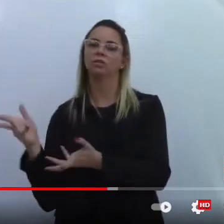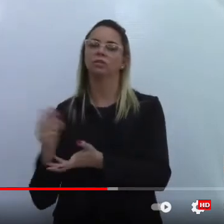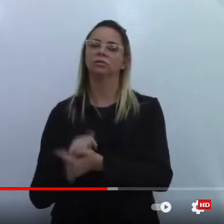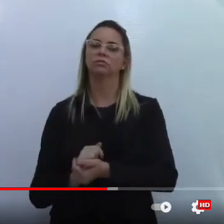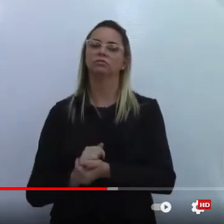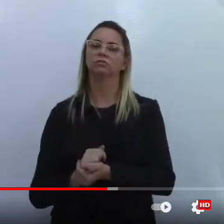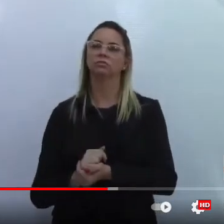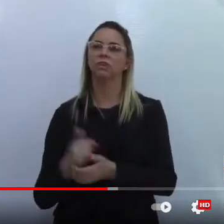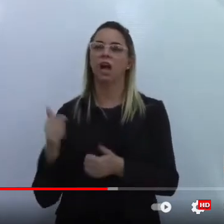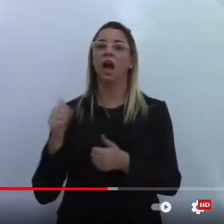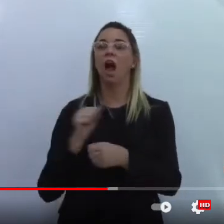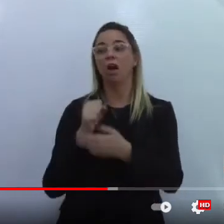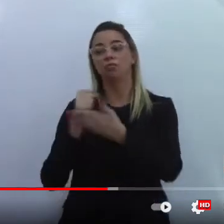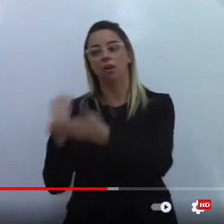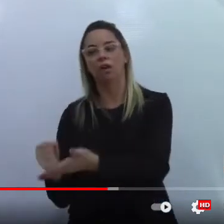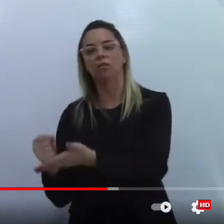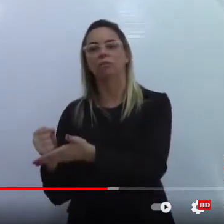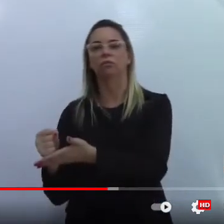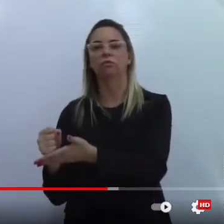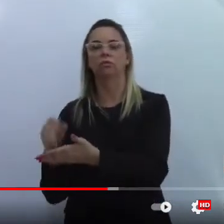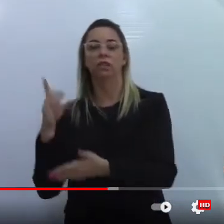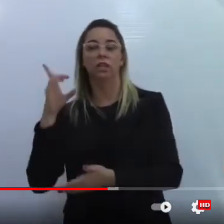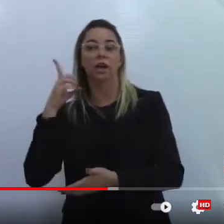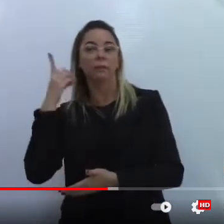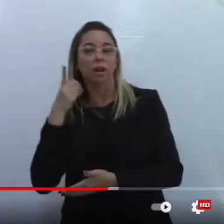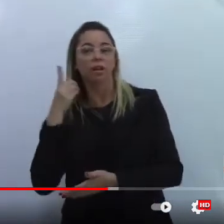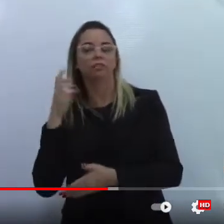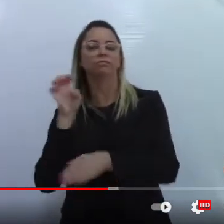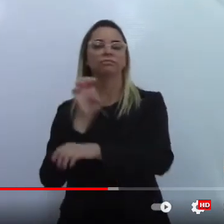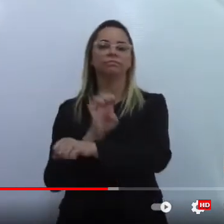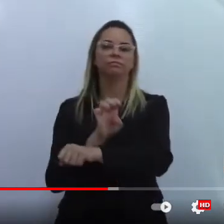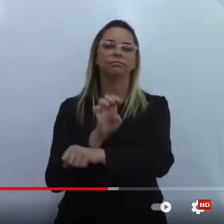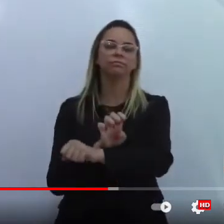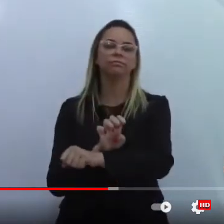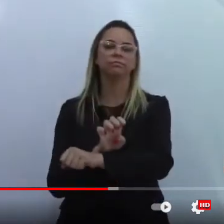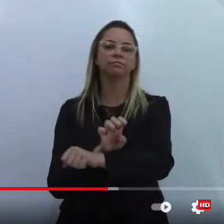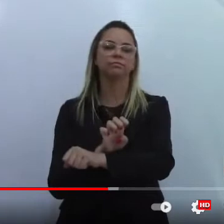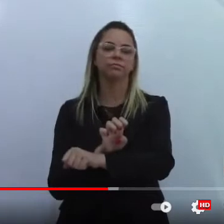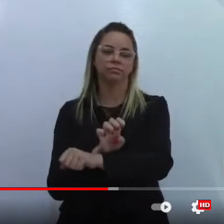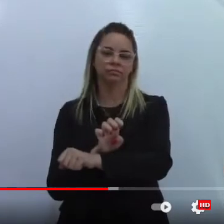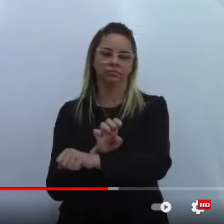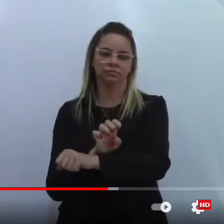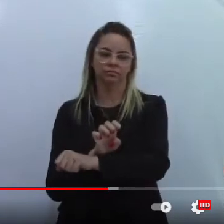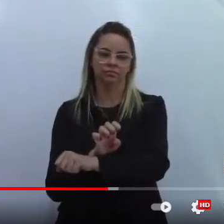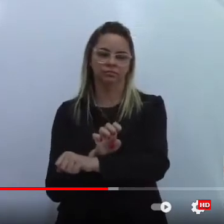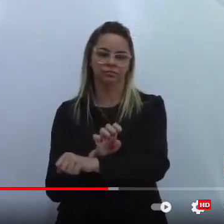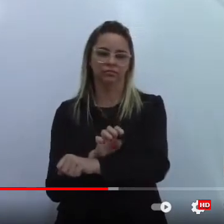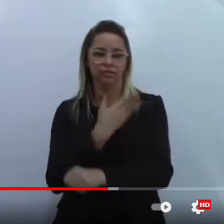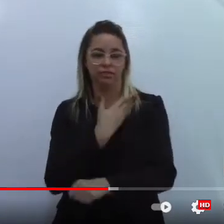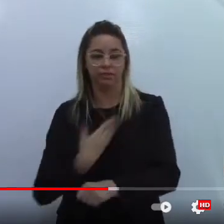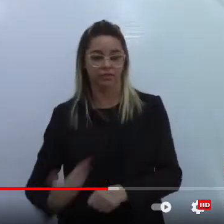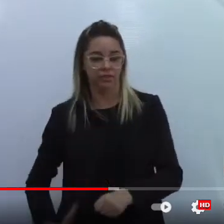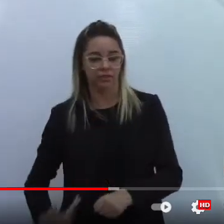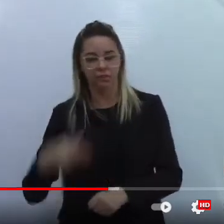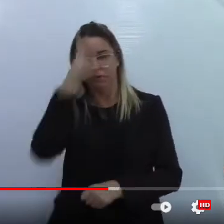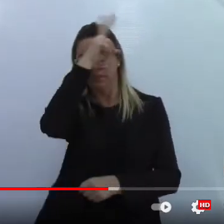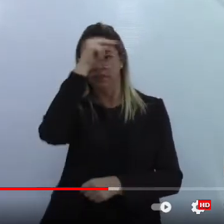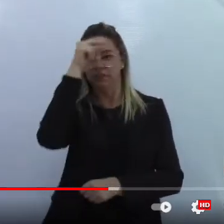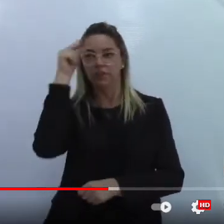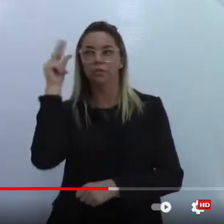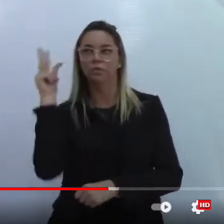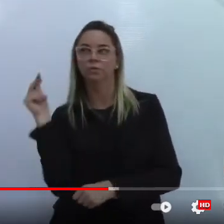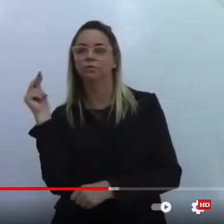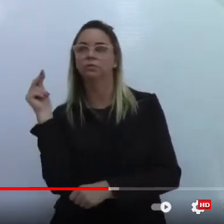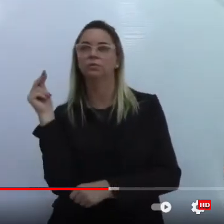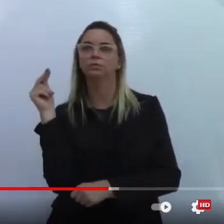para ter o apoio para deputado estadual, dando o apoio para a candidatura de prefeita, para